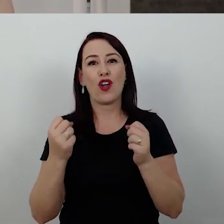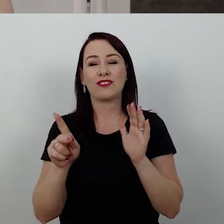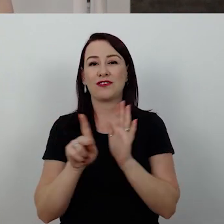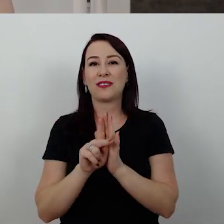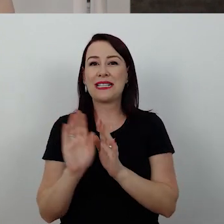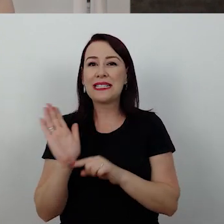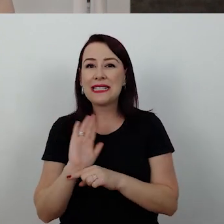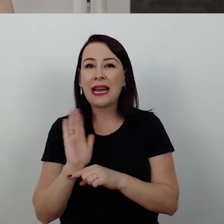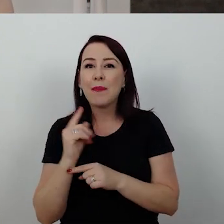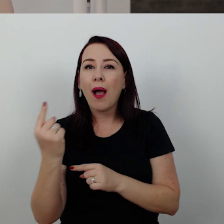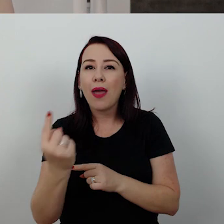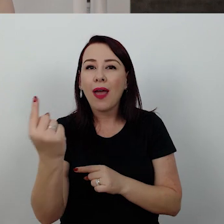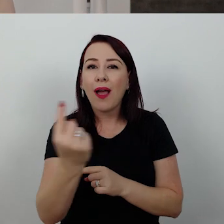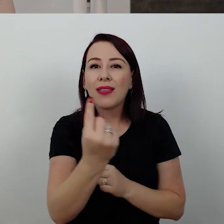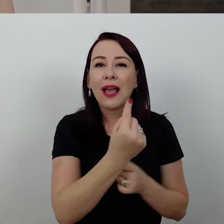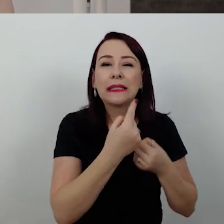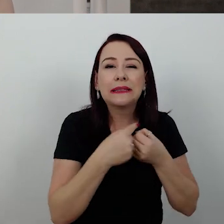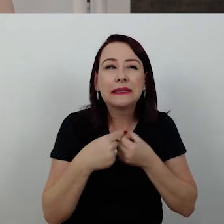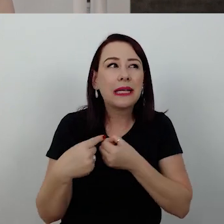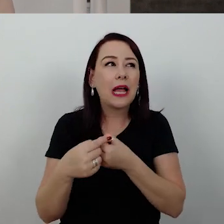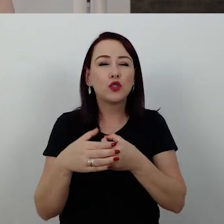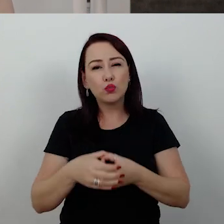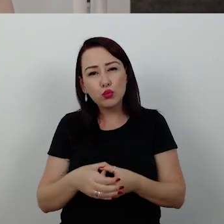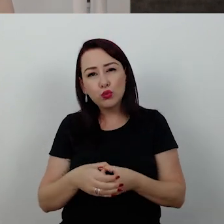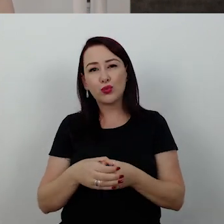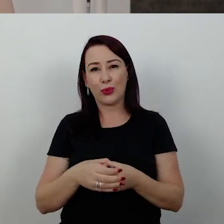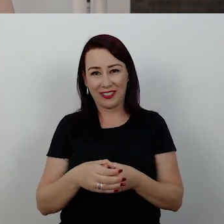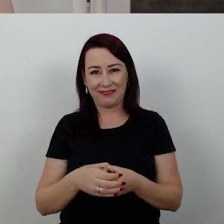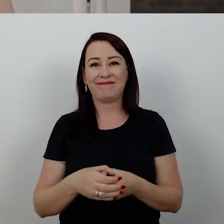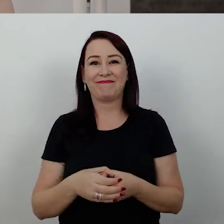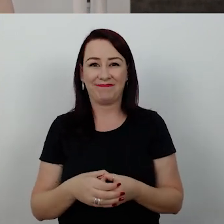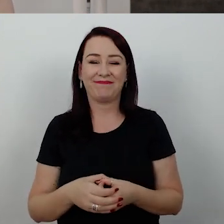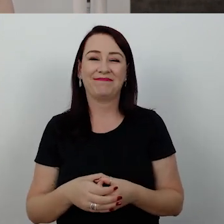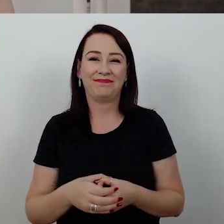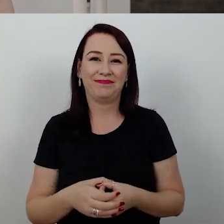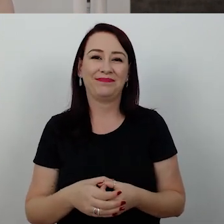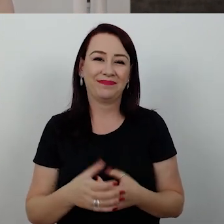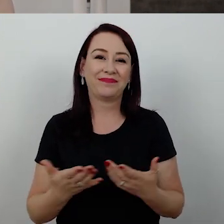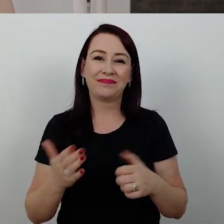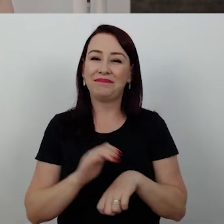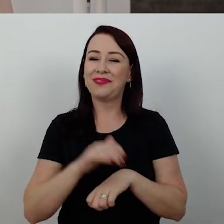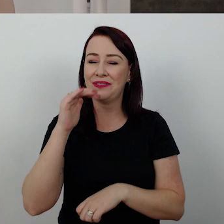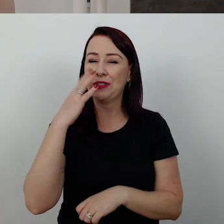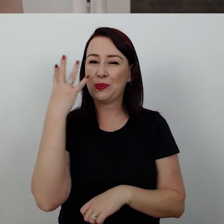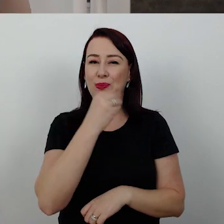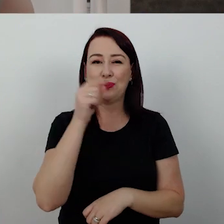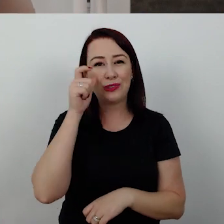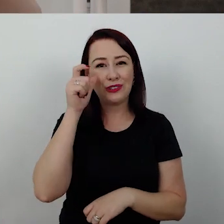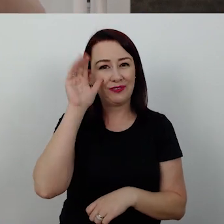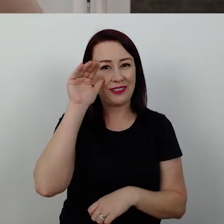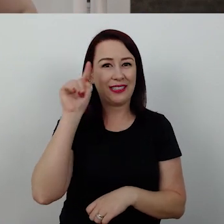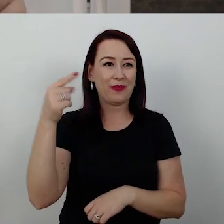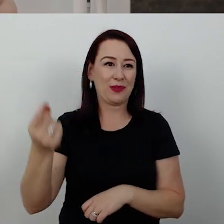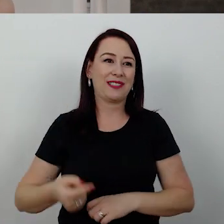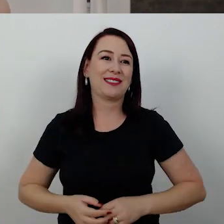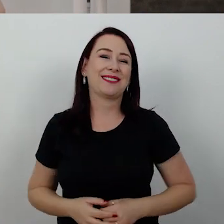cinema raiz, das suas origens culturais, dos seus povos, das suas cidades. Vai ser muito bonito de assistir depois, eu